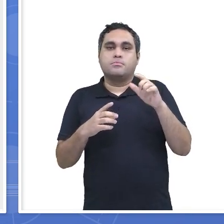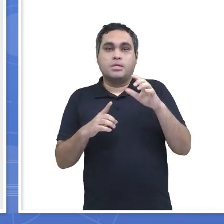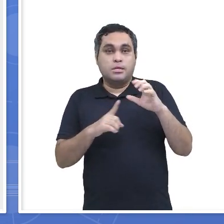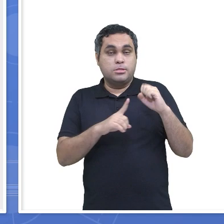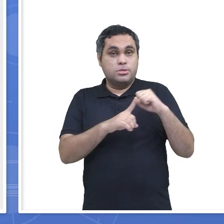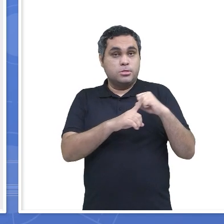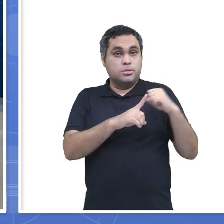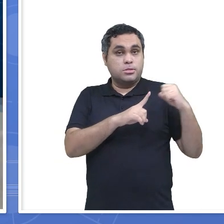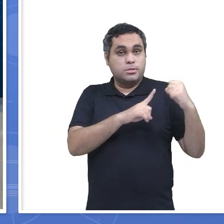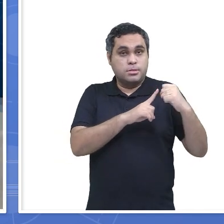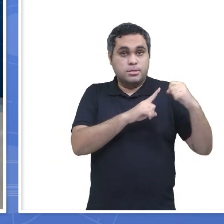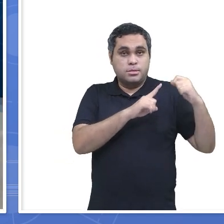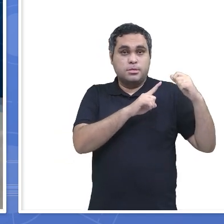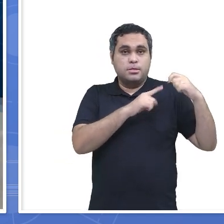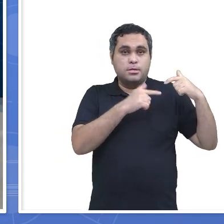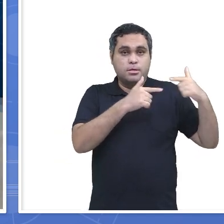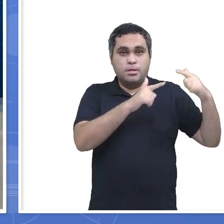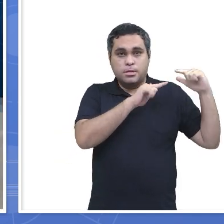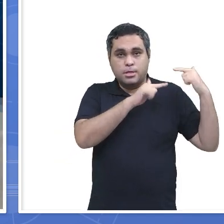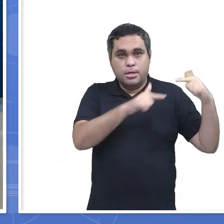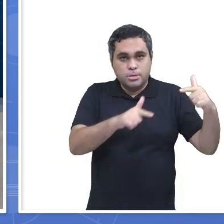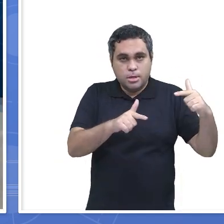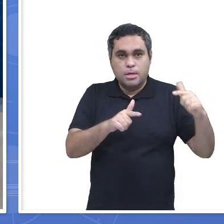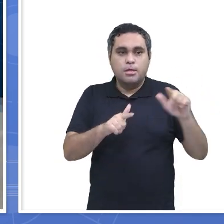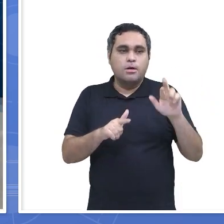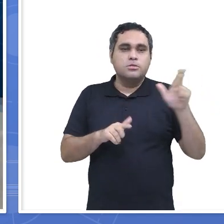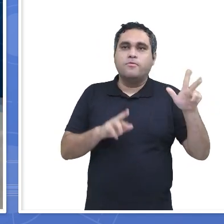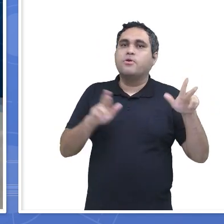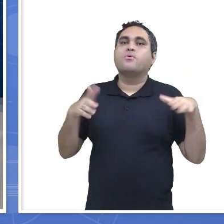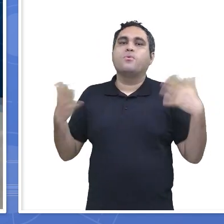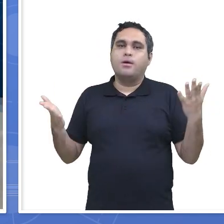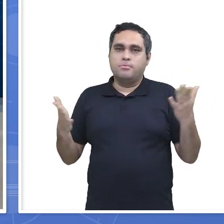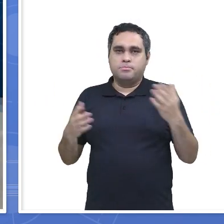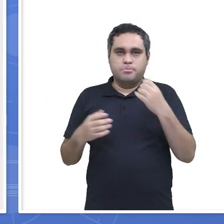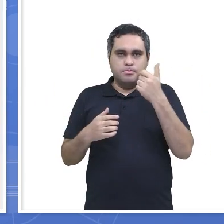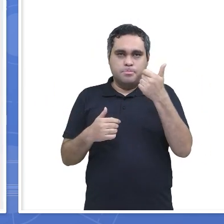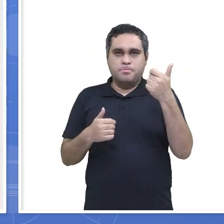movimentos tradicionais. Certo? Um bom trabalho e até daqui a pouco.